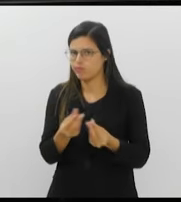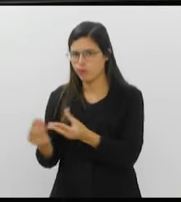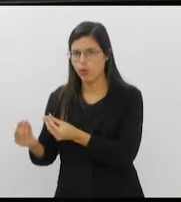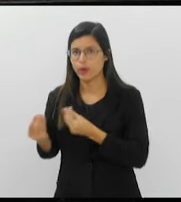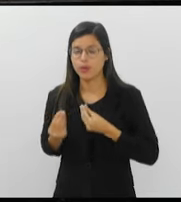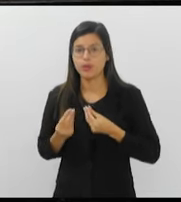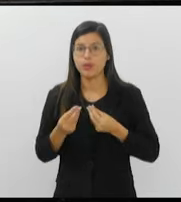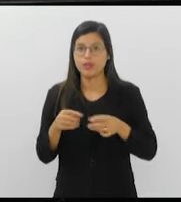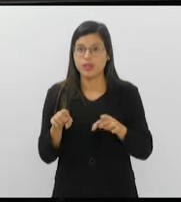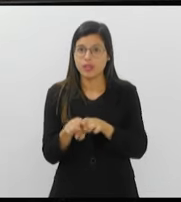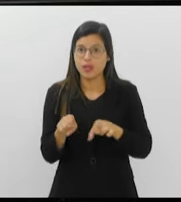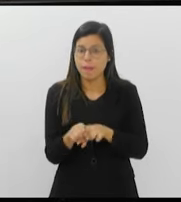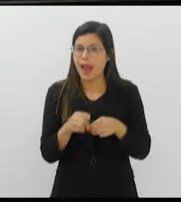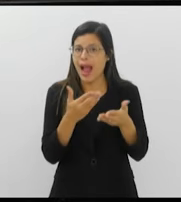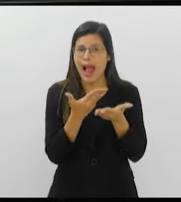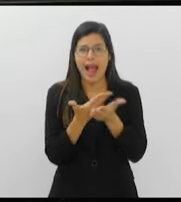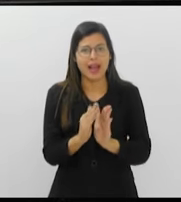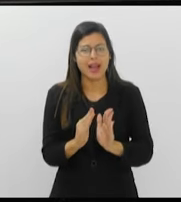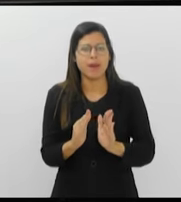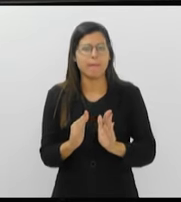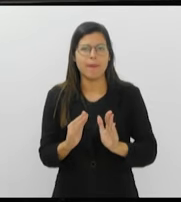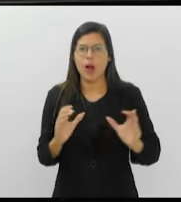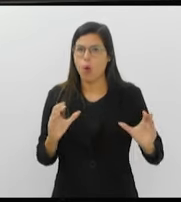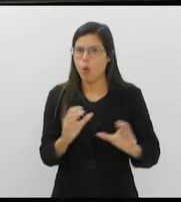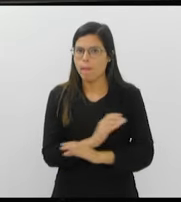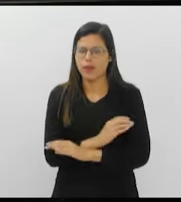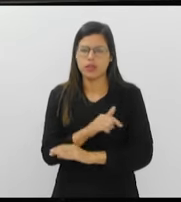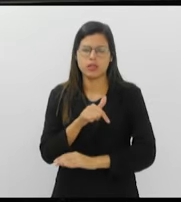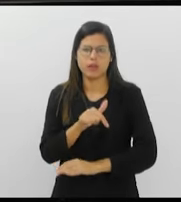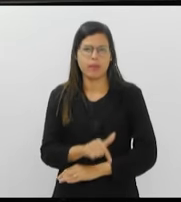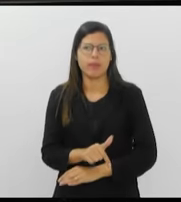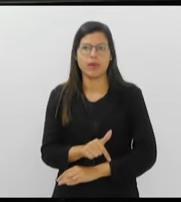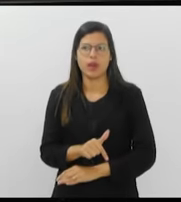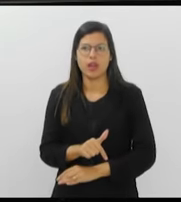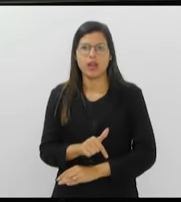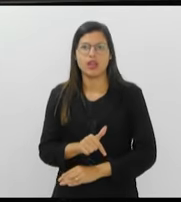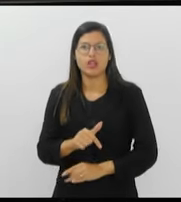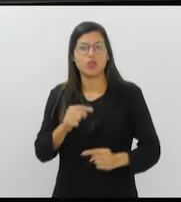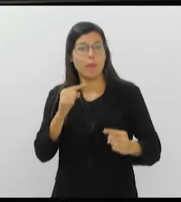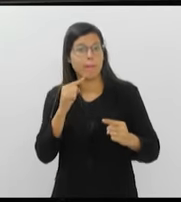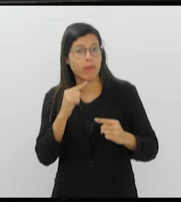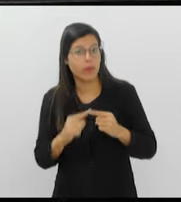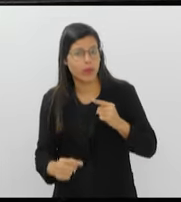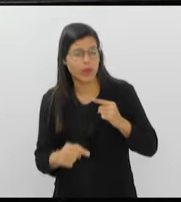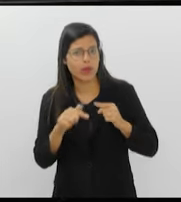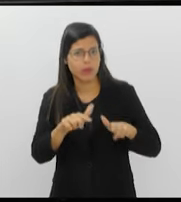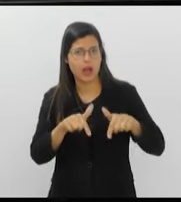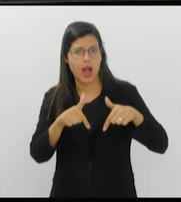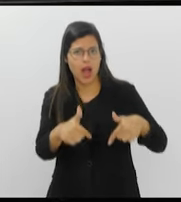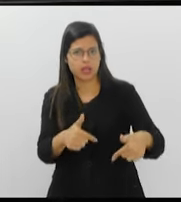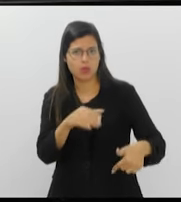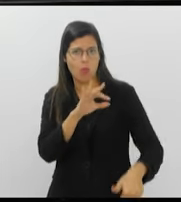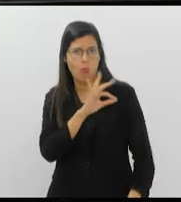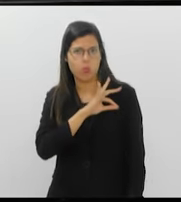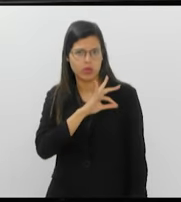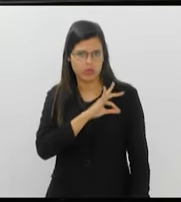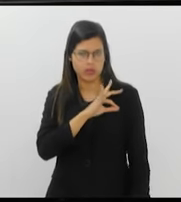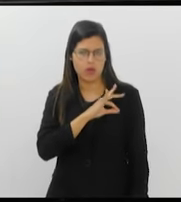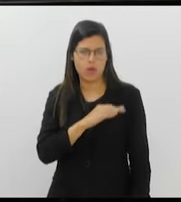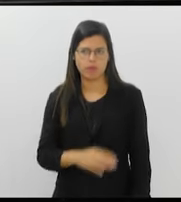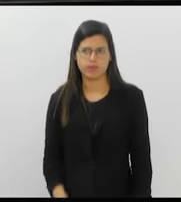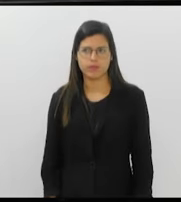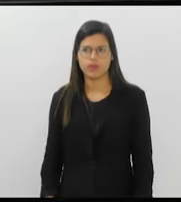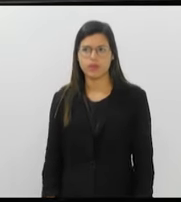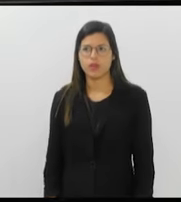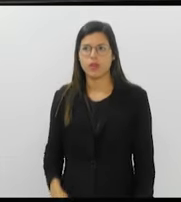acabar definitivamente, ou melhor, inviabilizar com as operações policiais.